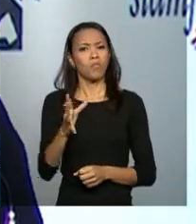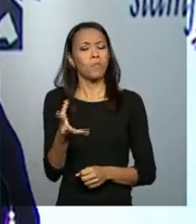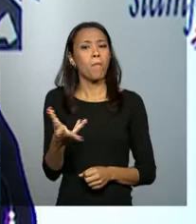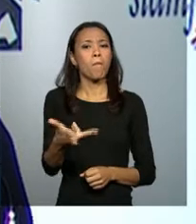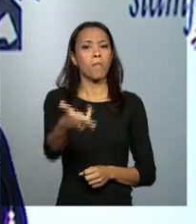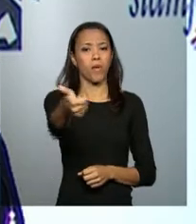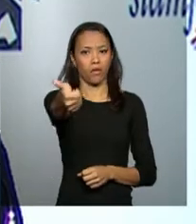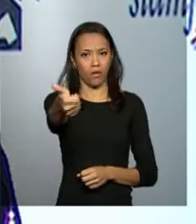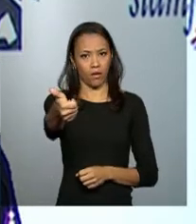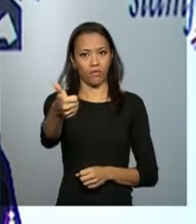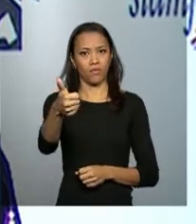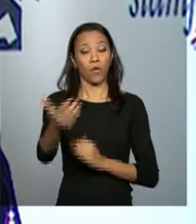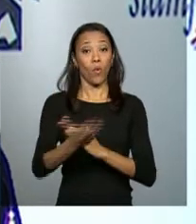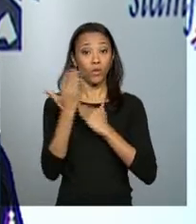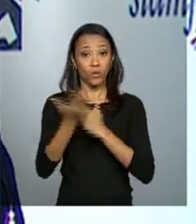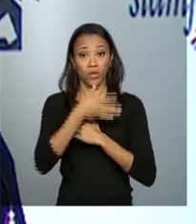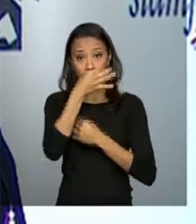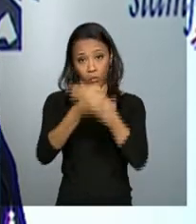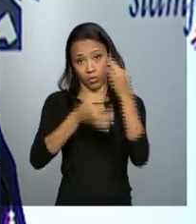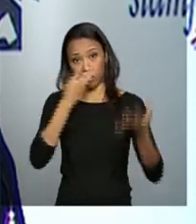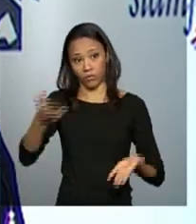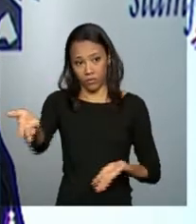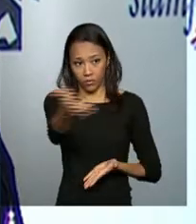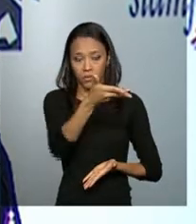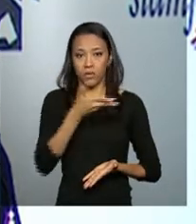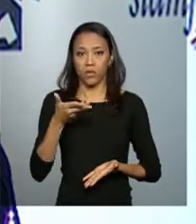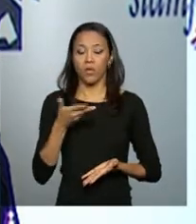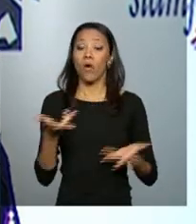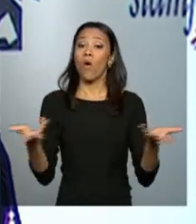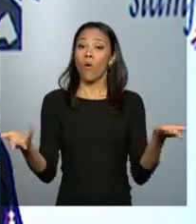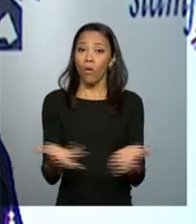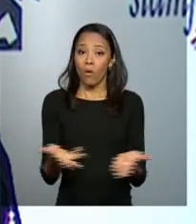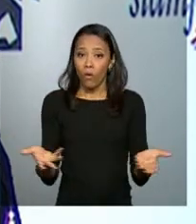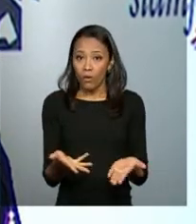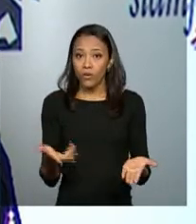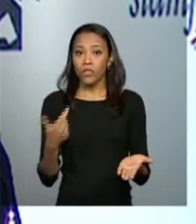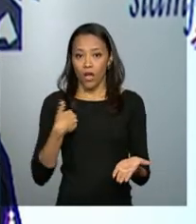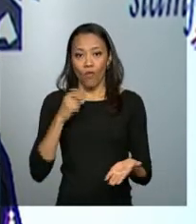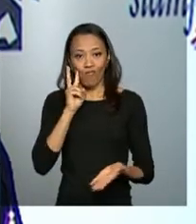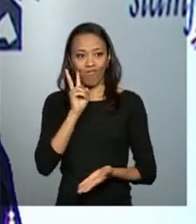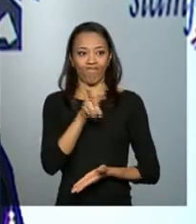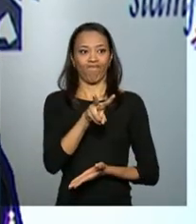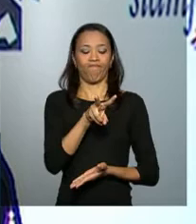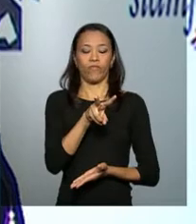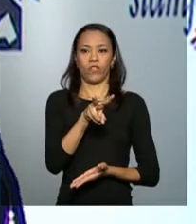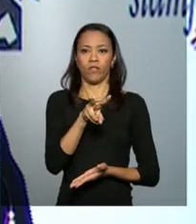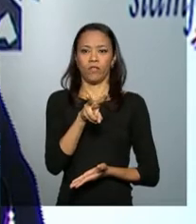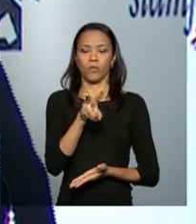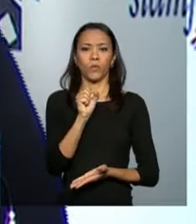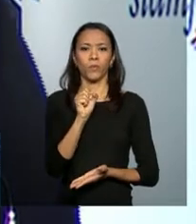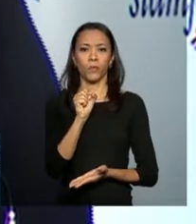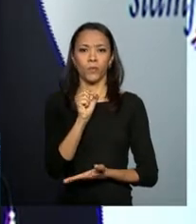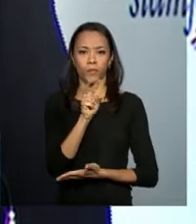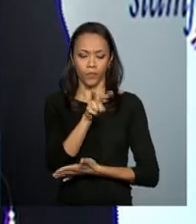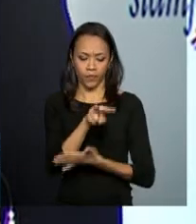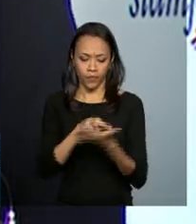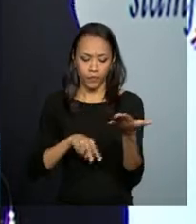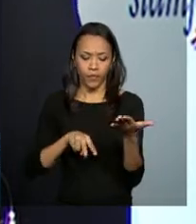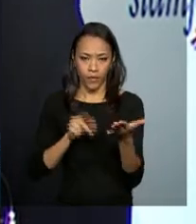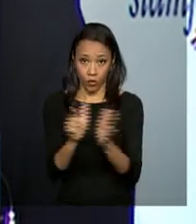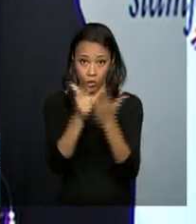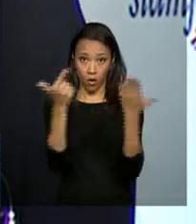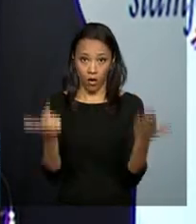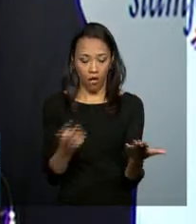das contribuições. Hoje mesmo, aliás, eu vi um artigo no